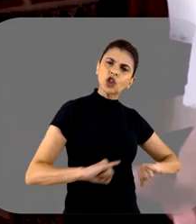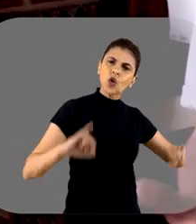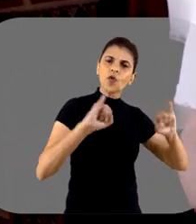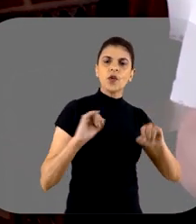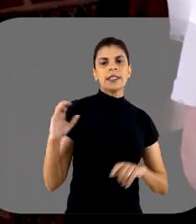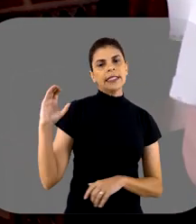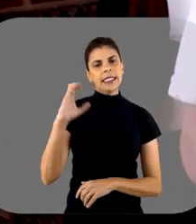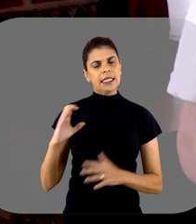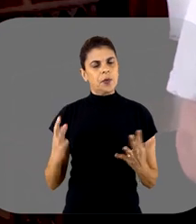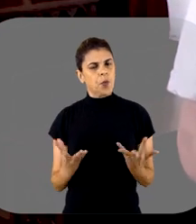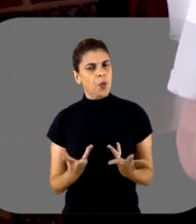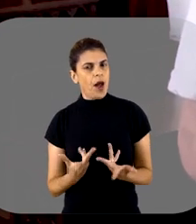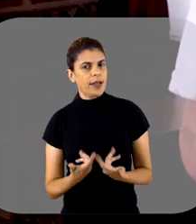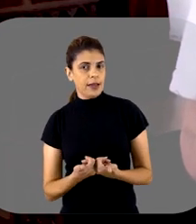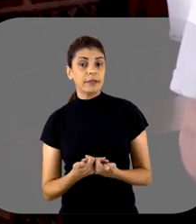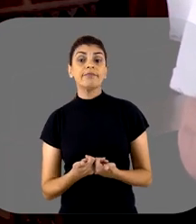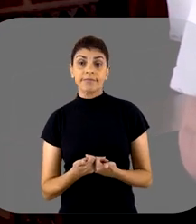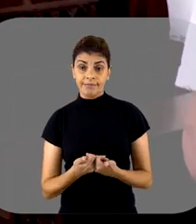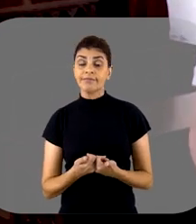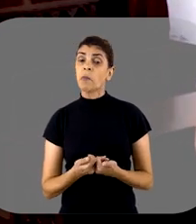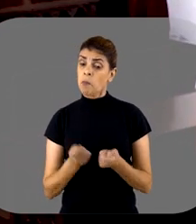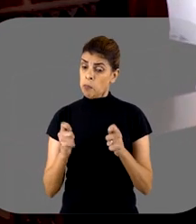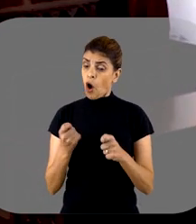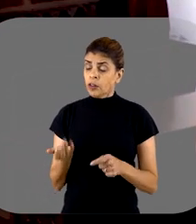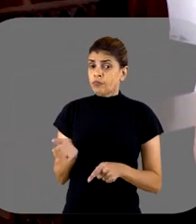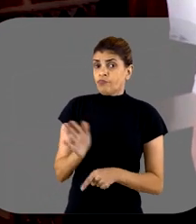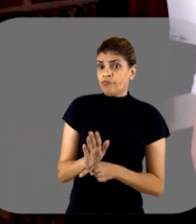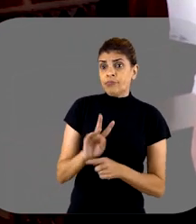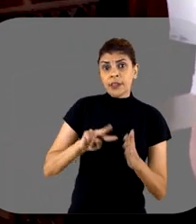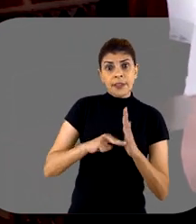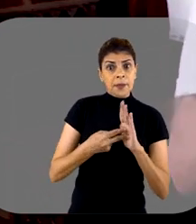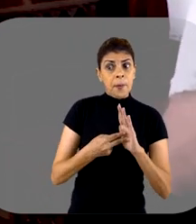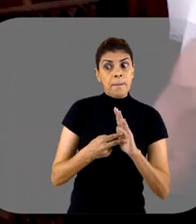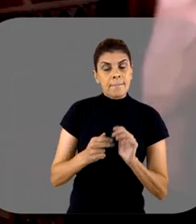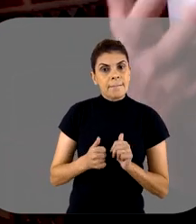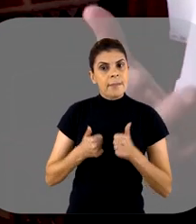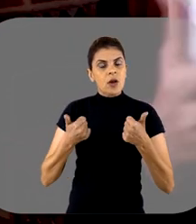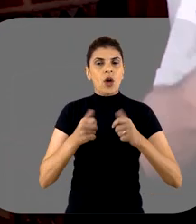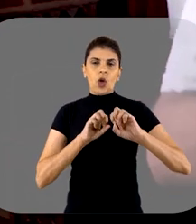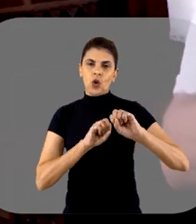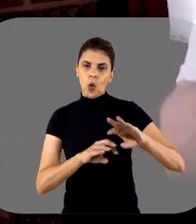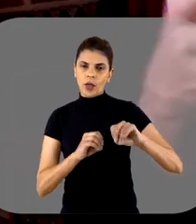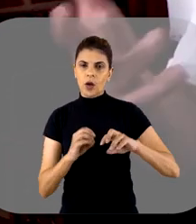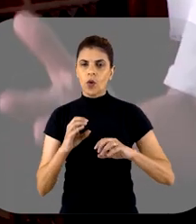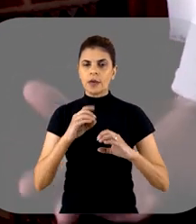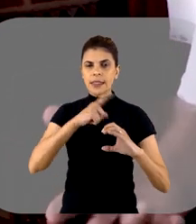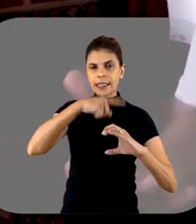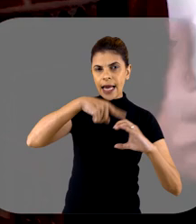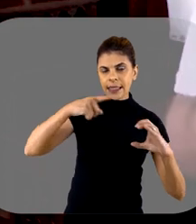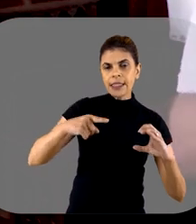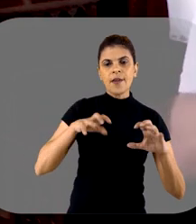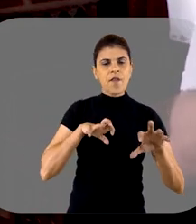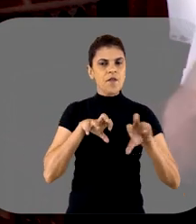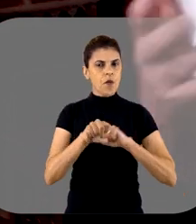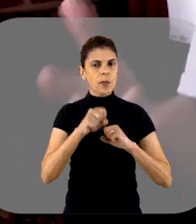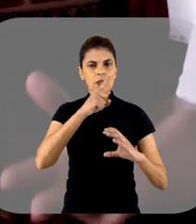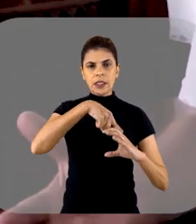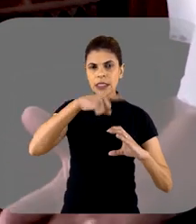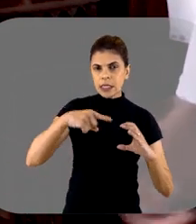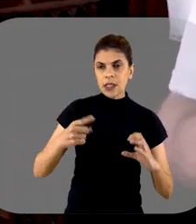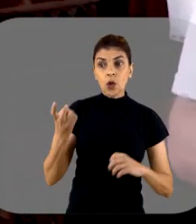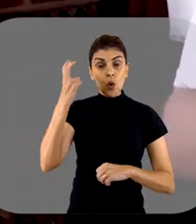fazer uma divulgação da ciência de qualidade. Isso vai significar uma melhoria para a educação científica, a